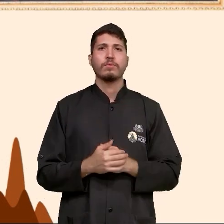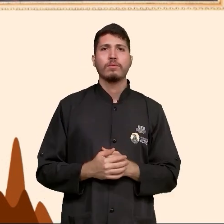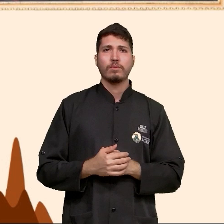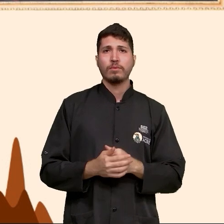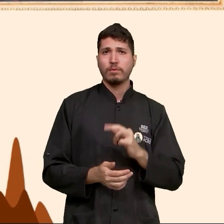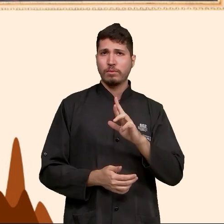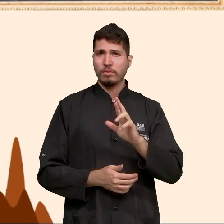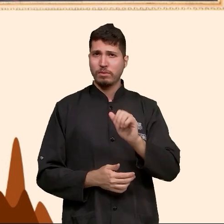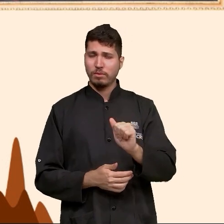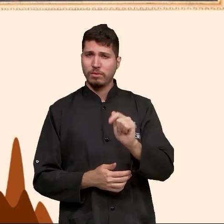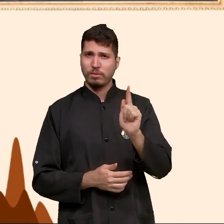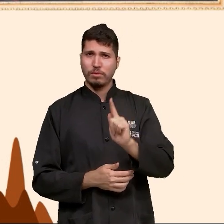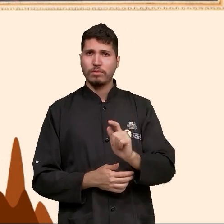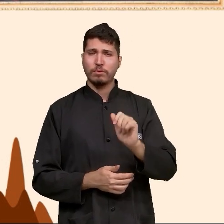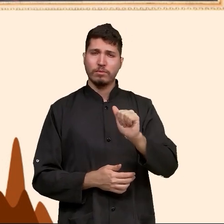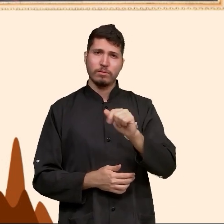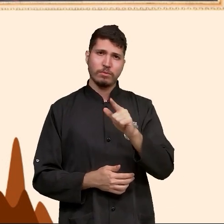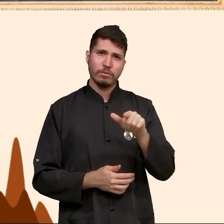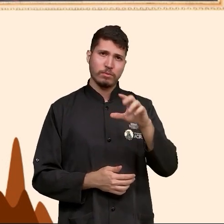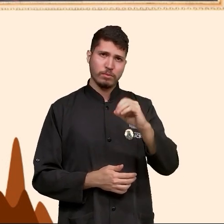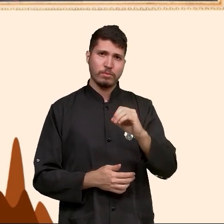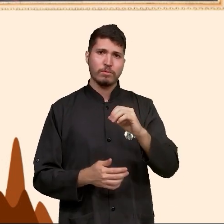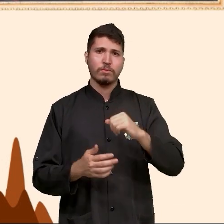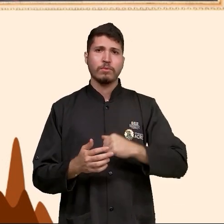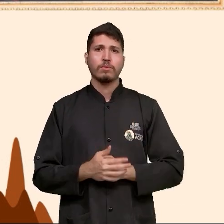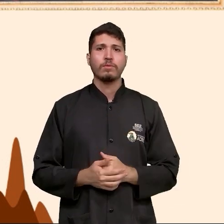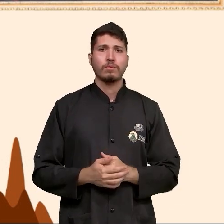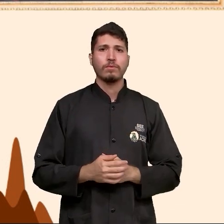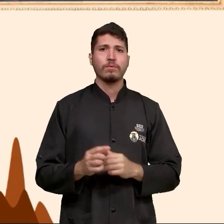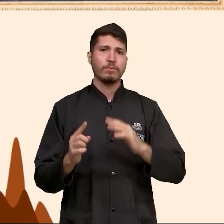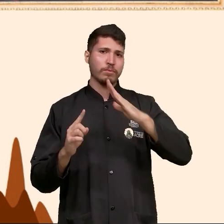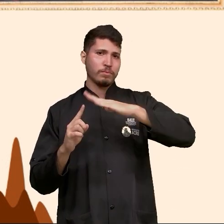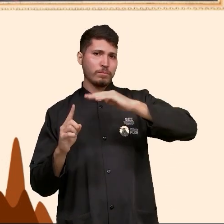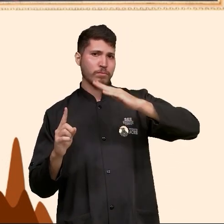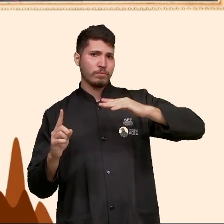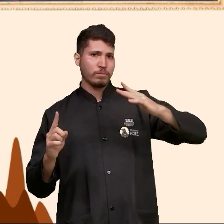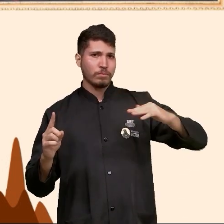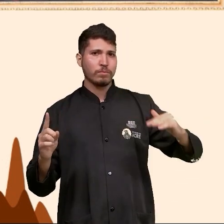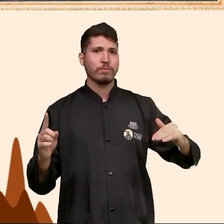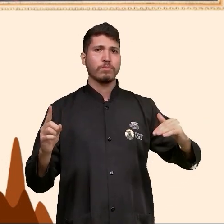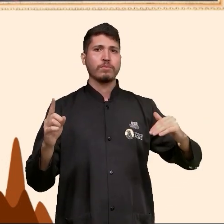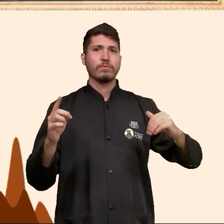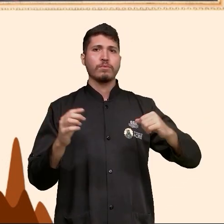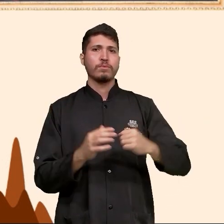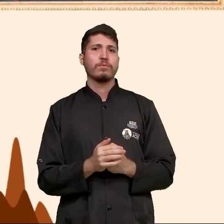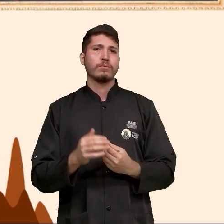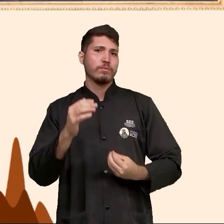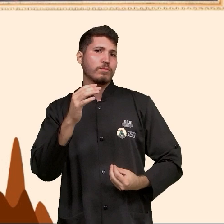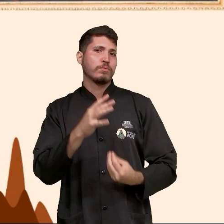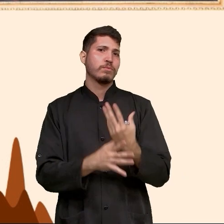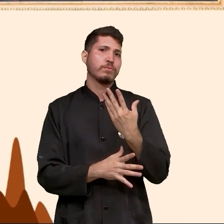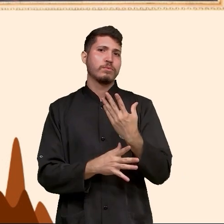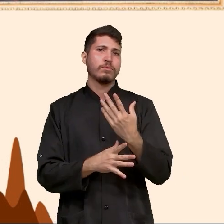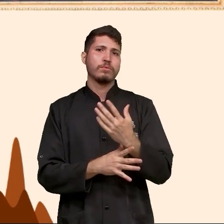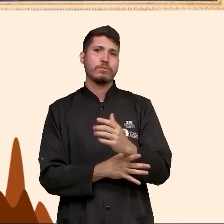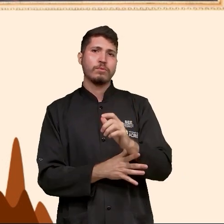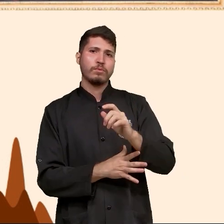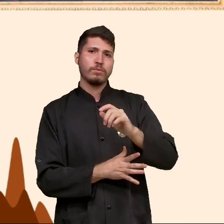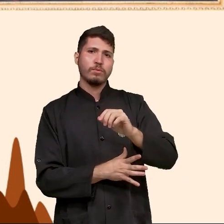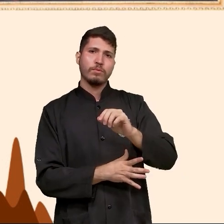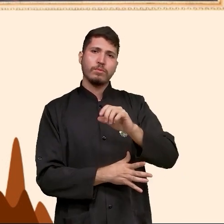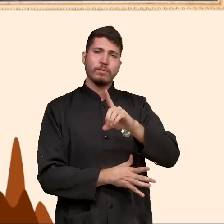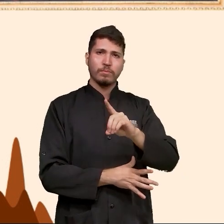artistas como Leonardo da Vinci, Michelangelo, e na música, ao início da polifonia, ou